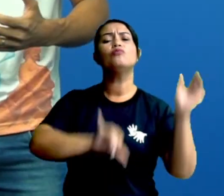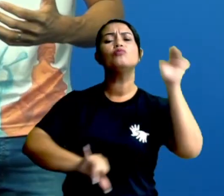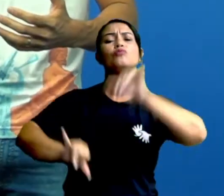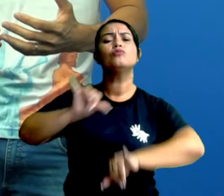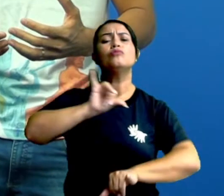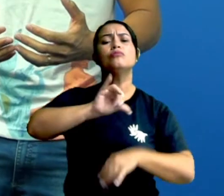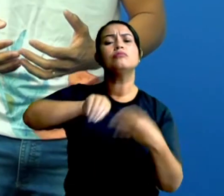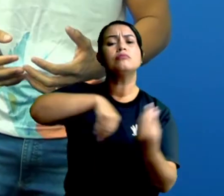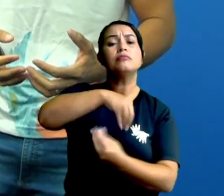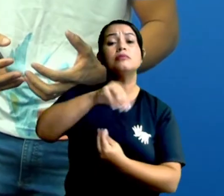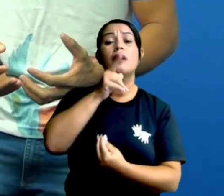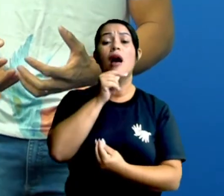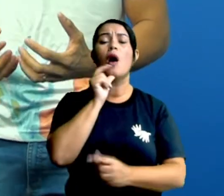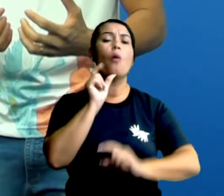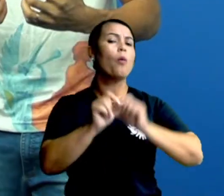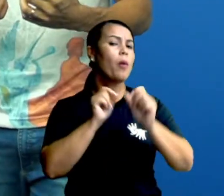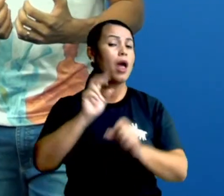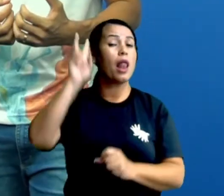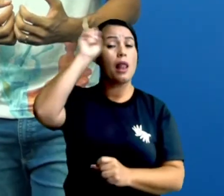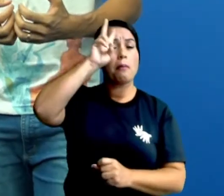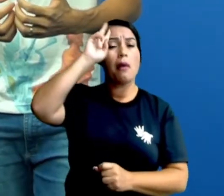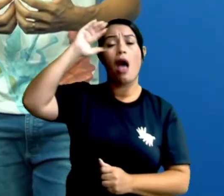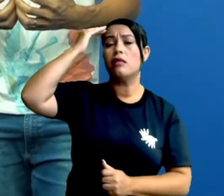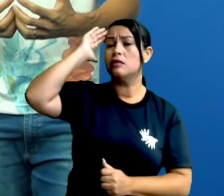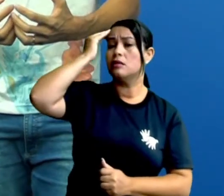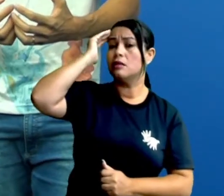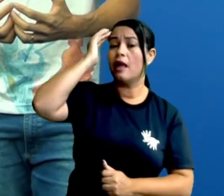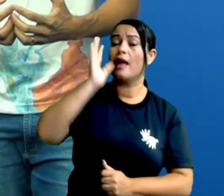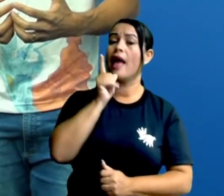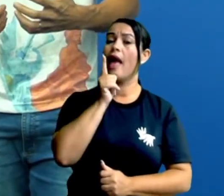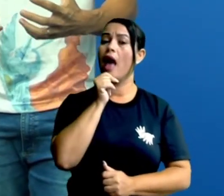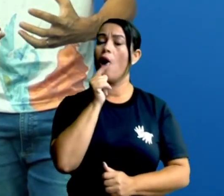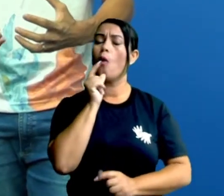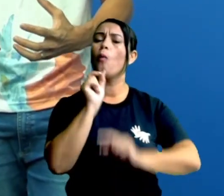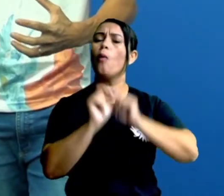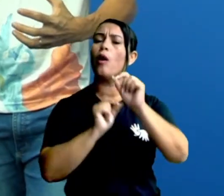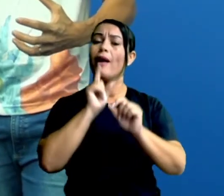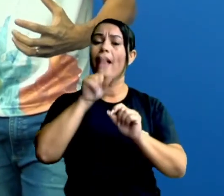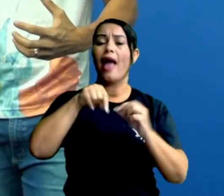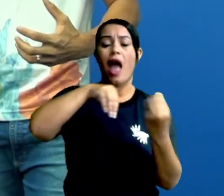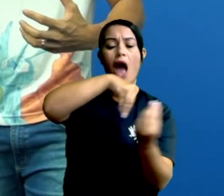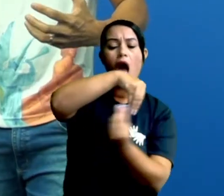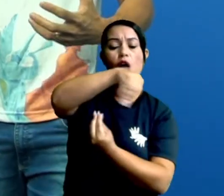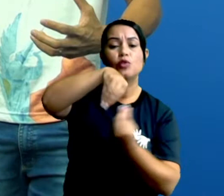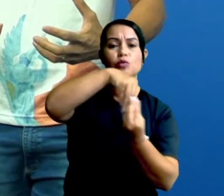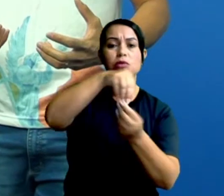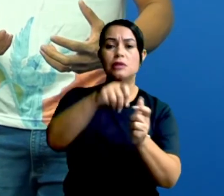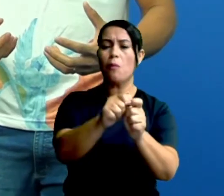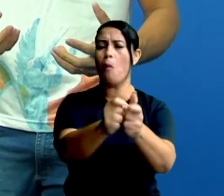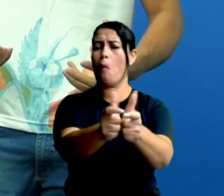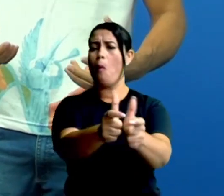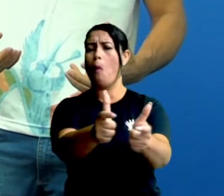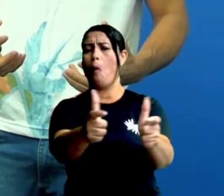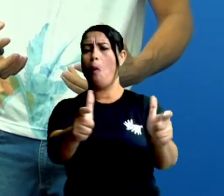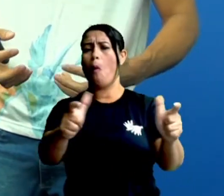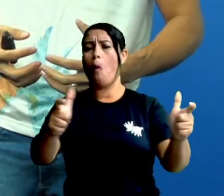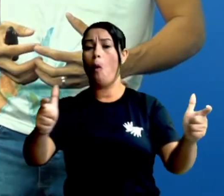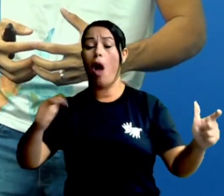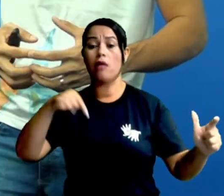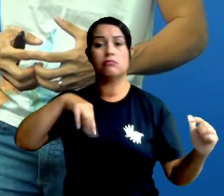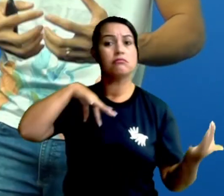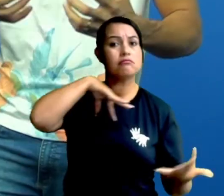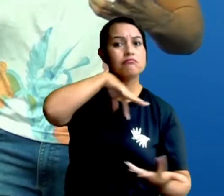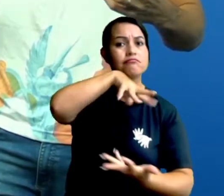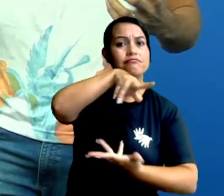química, a gente precisa entender, a gente precisa relembrar que a água é a substância mais abundante no nosso planeta, é